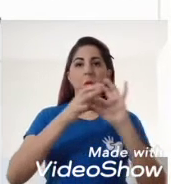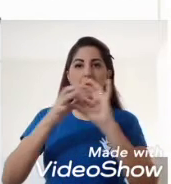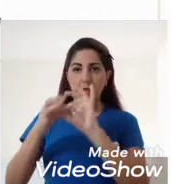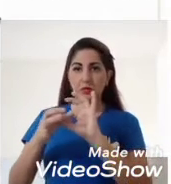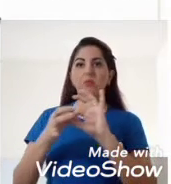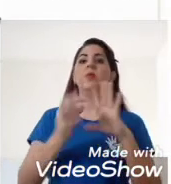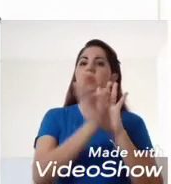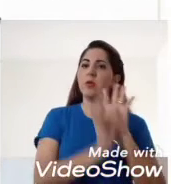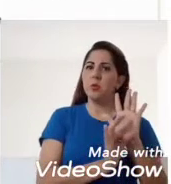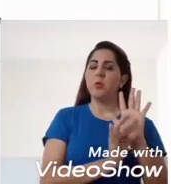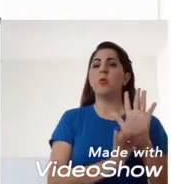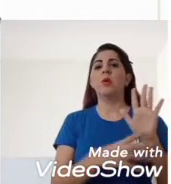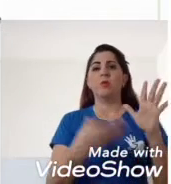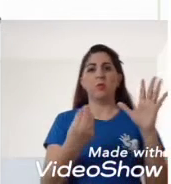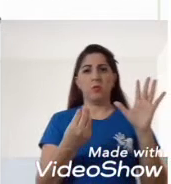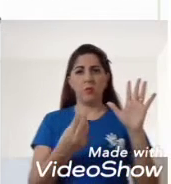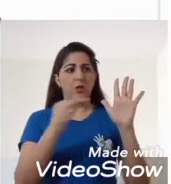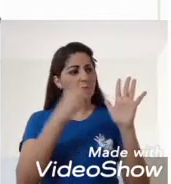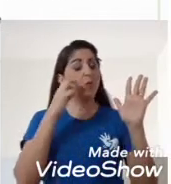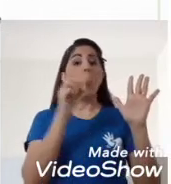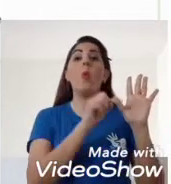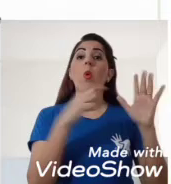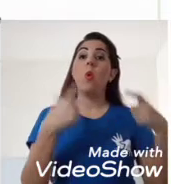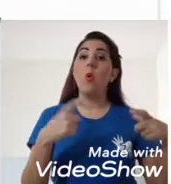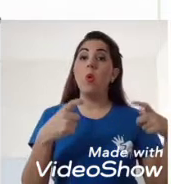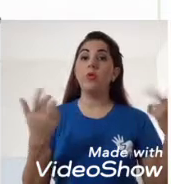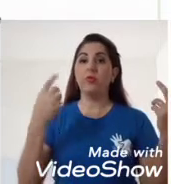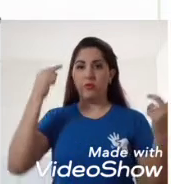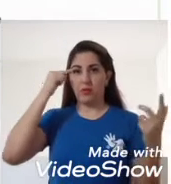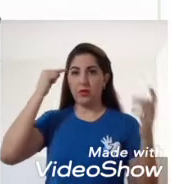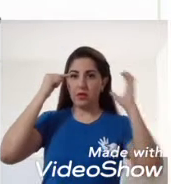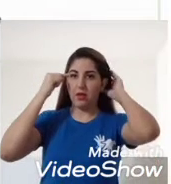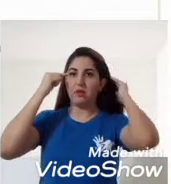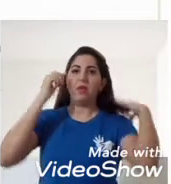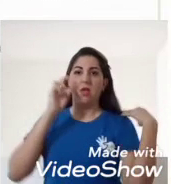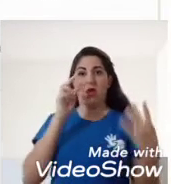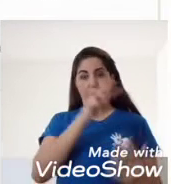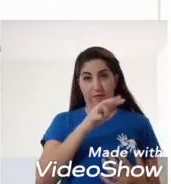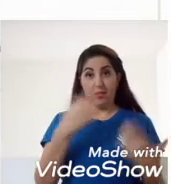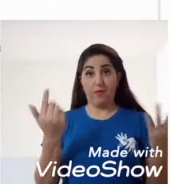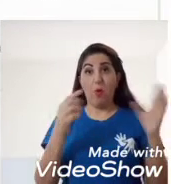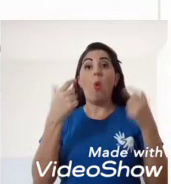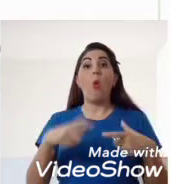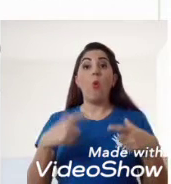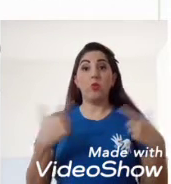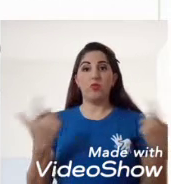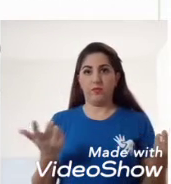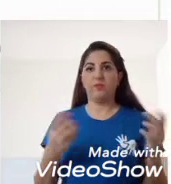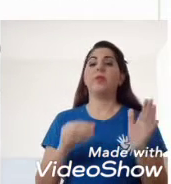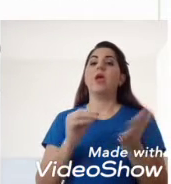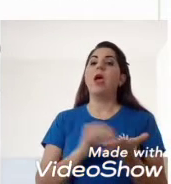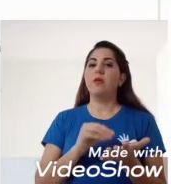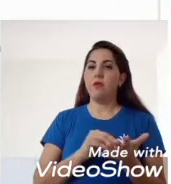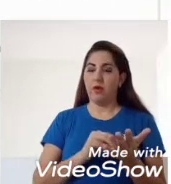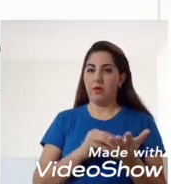imagina aí onde que estão faltando esses elementos. Pense aí um pouco. Então aqui, gente,